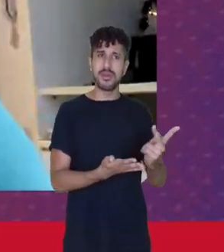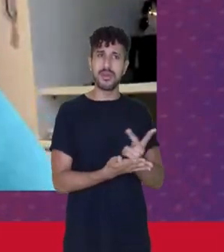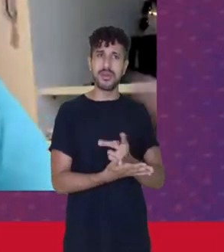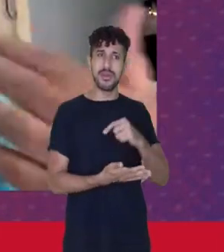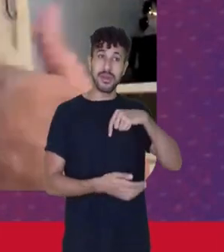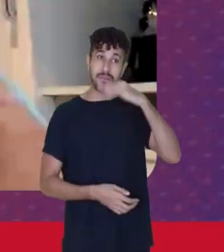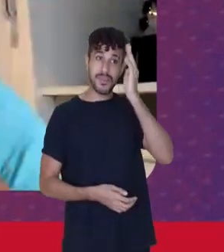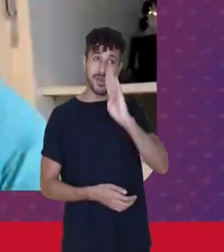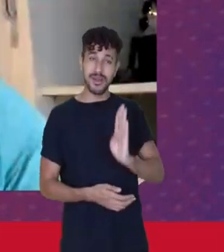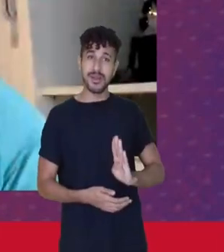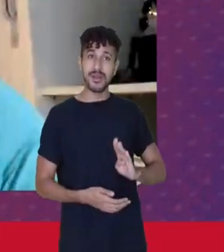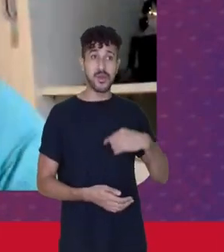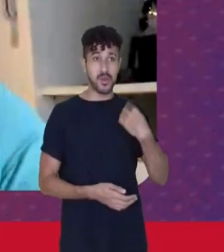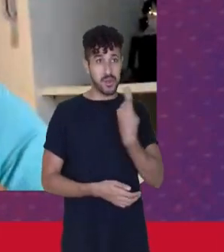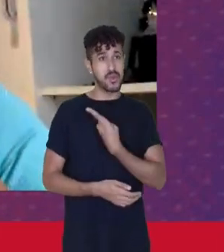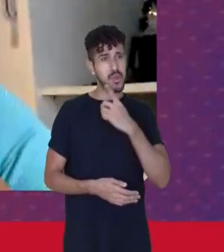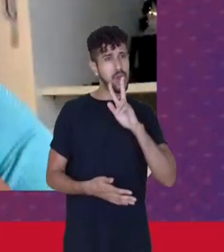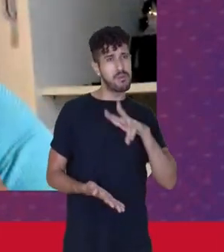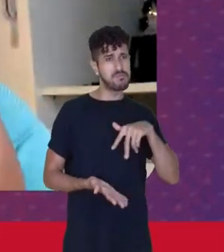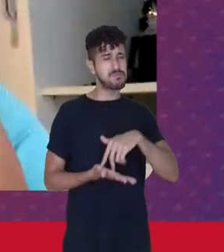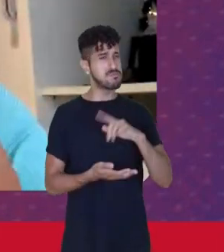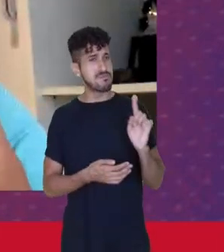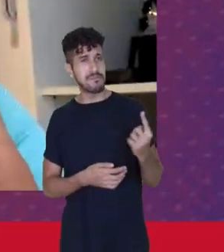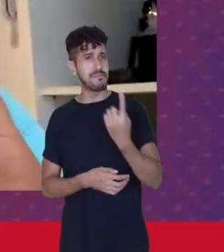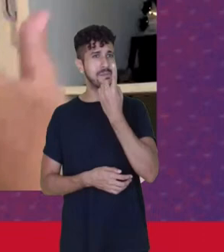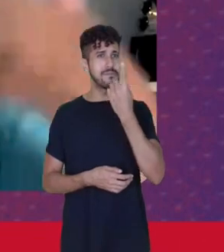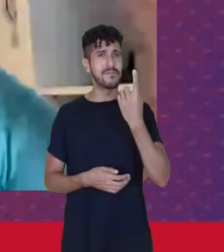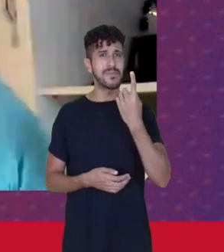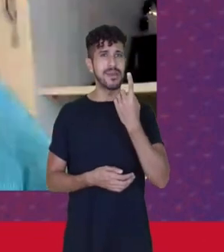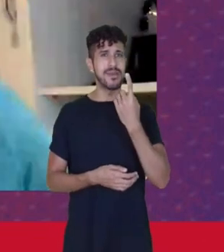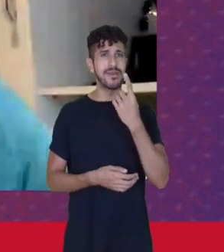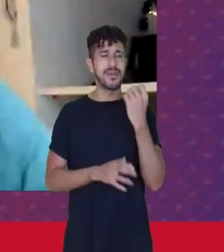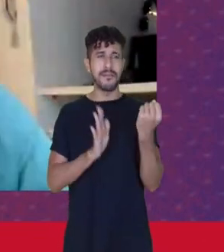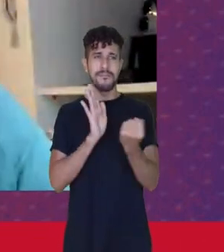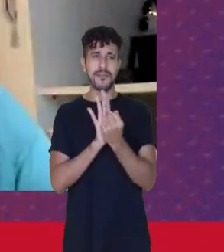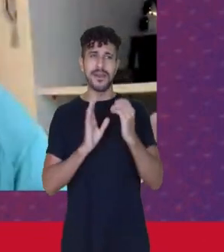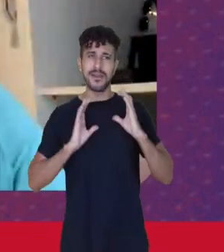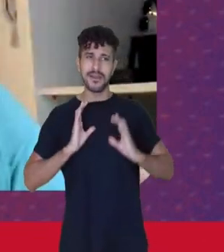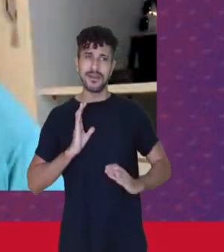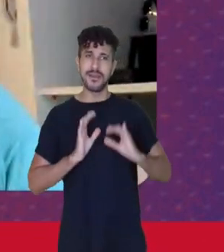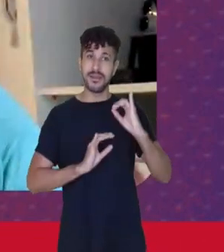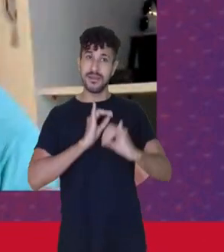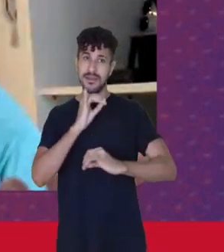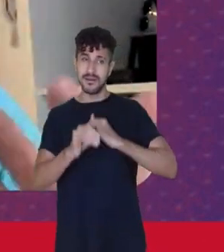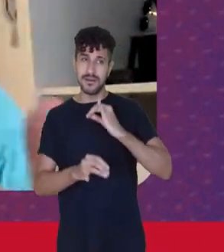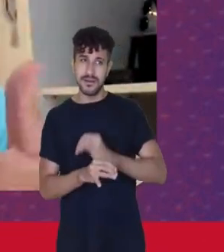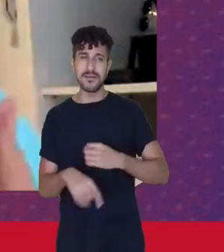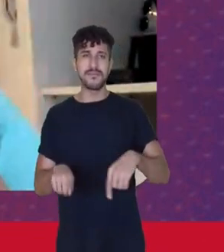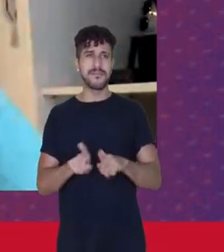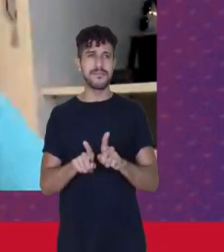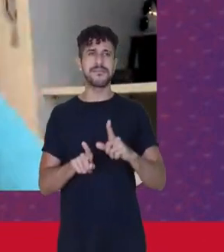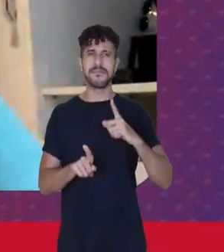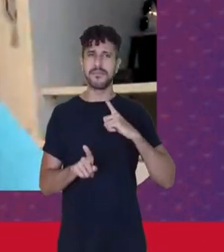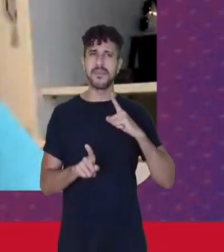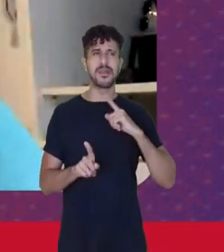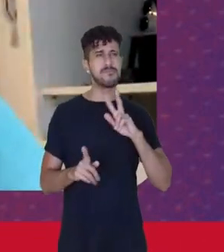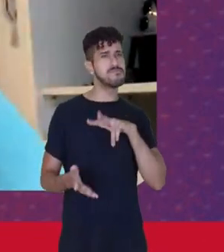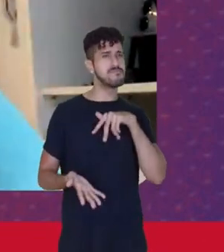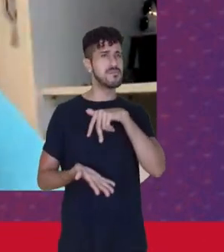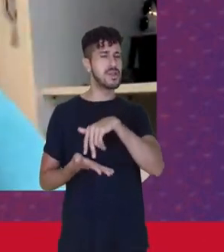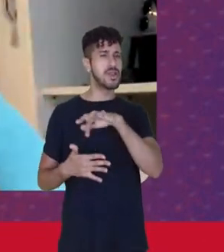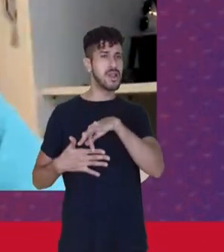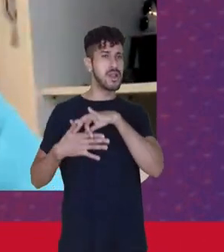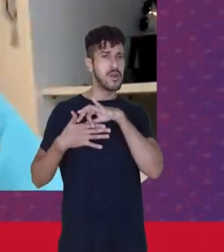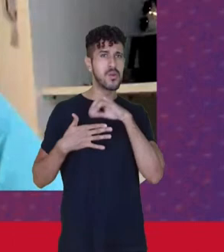Foi o Brasil. Como nós fomos protagonistas do marco civil da internet, também tivemos esse